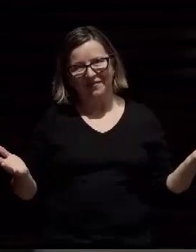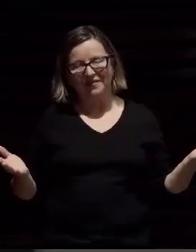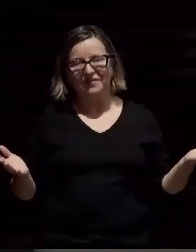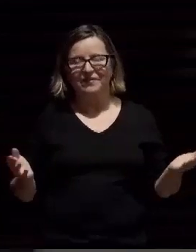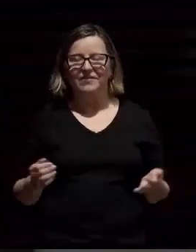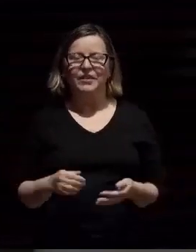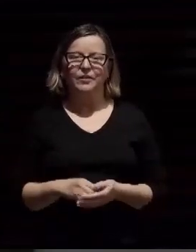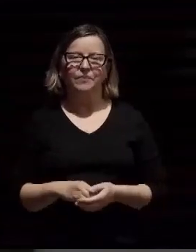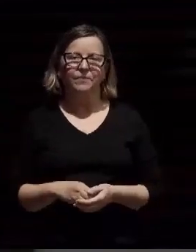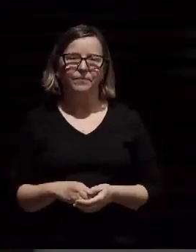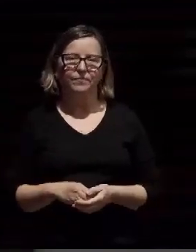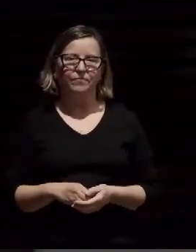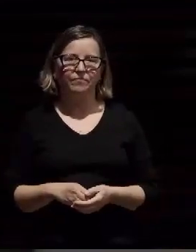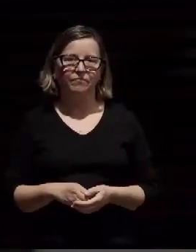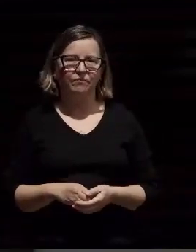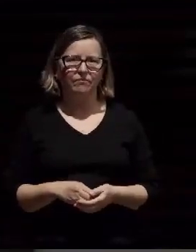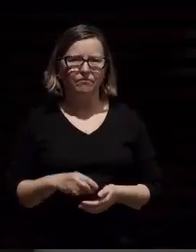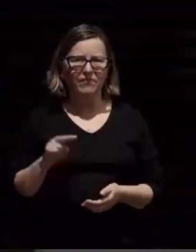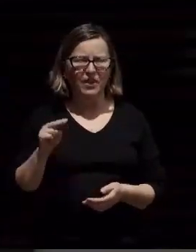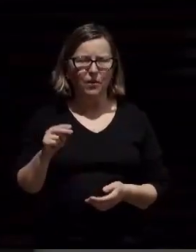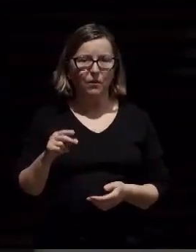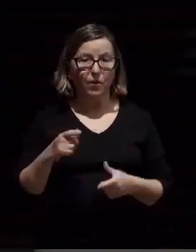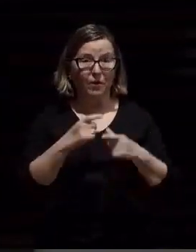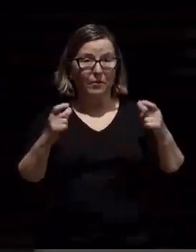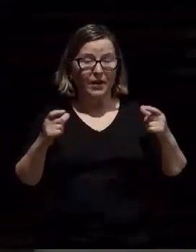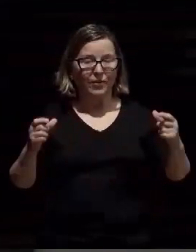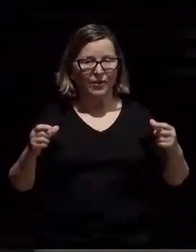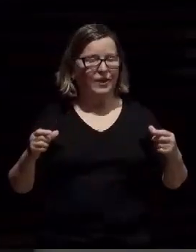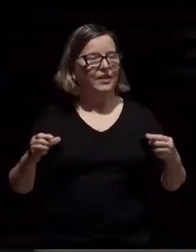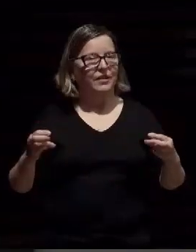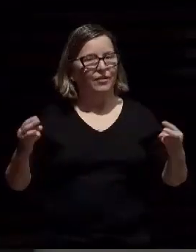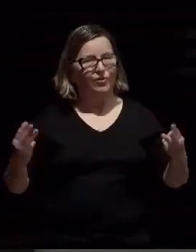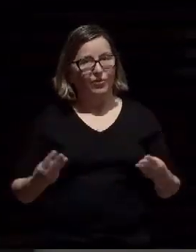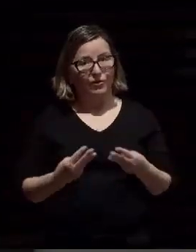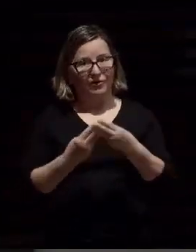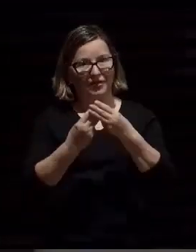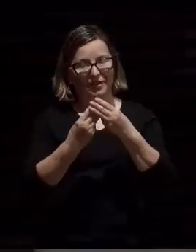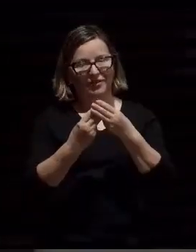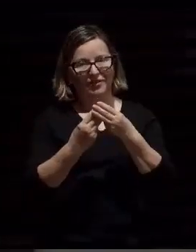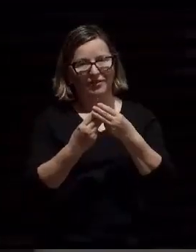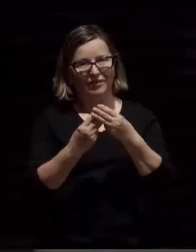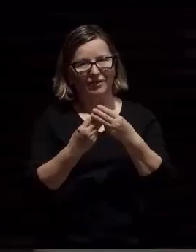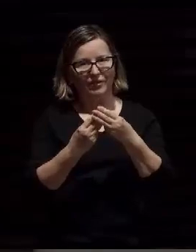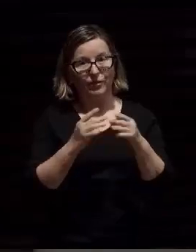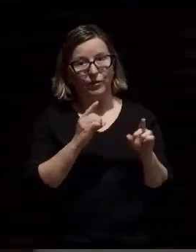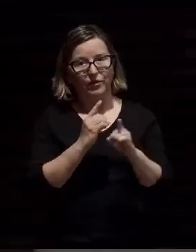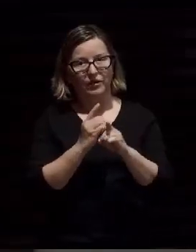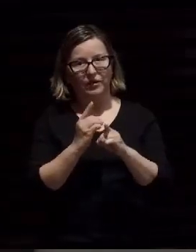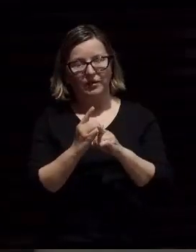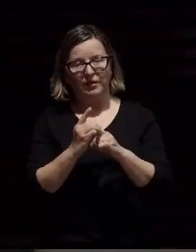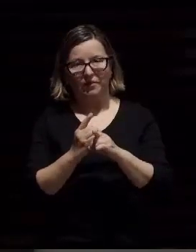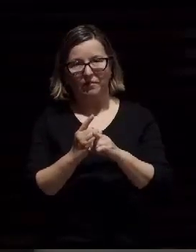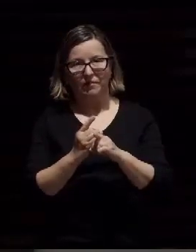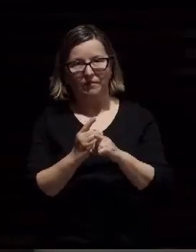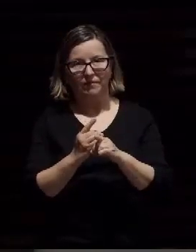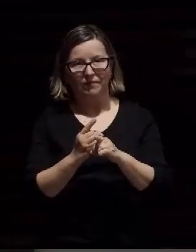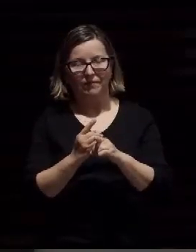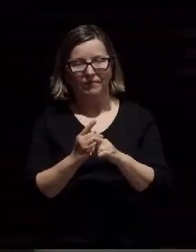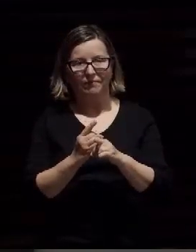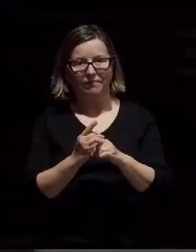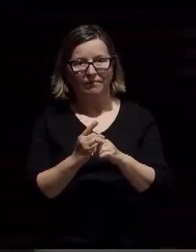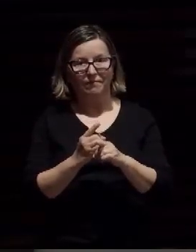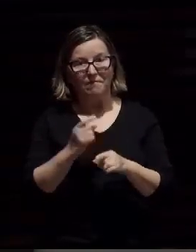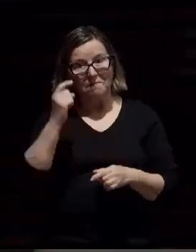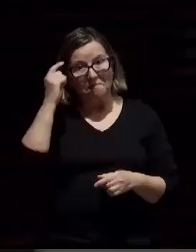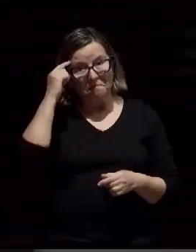Como a maioria dos judeus, os discípulos viam o Messias como um libertador